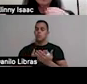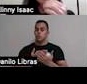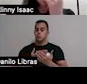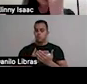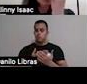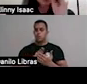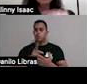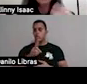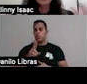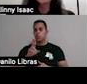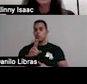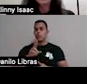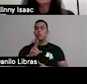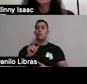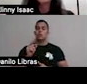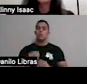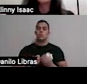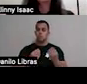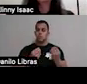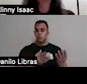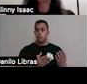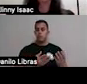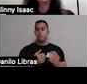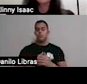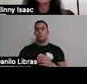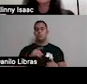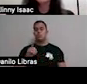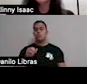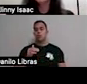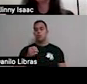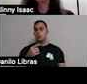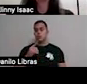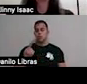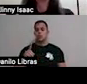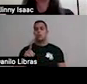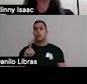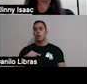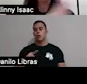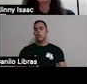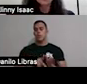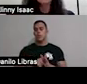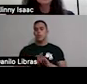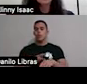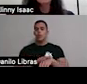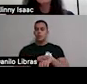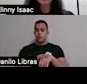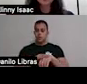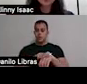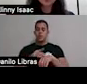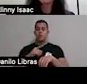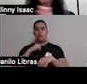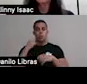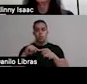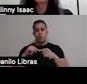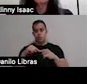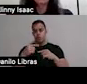né, por meio de doação, a gente obteve, né, por meio de doação, tecidos pós-mortem de indivíduos saudáveis, indivíduos, né, que tinham